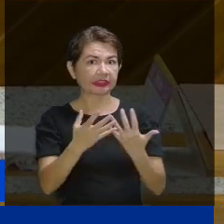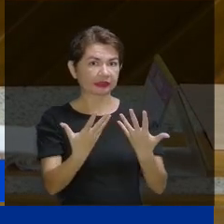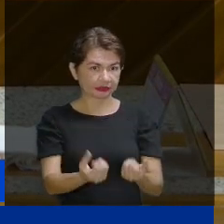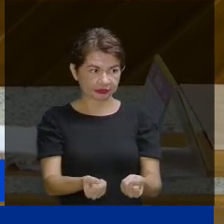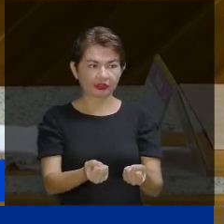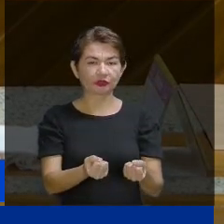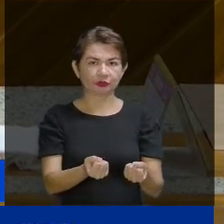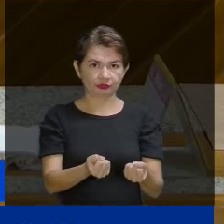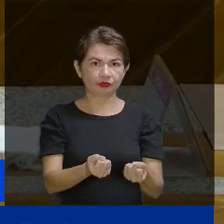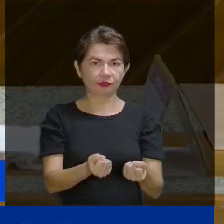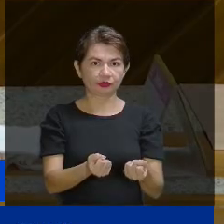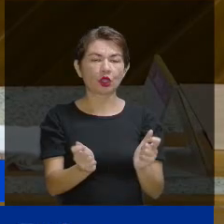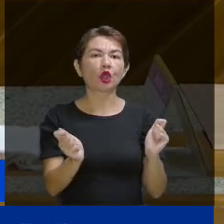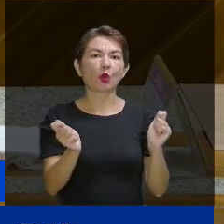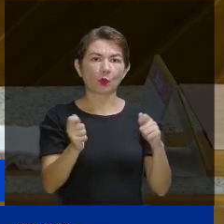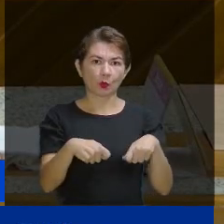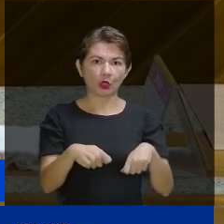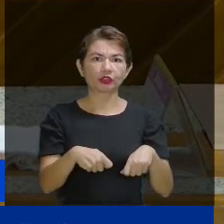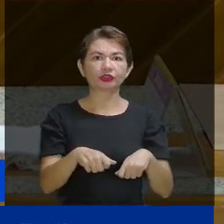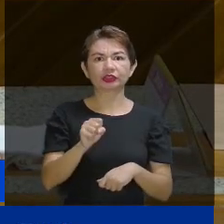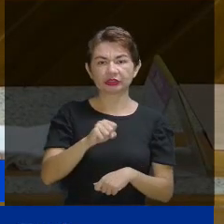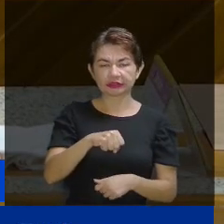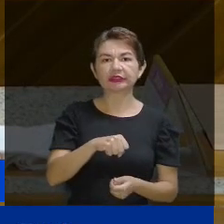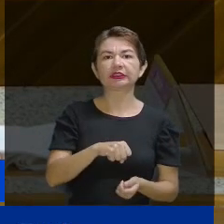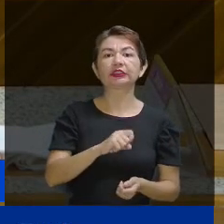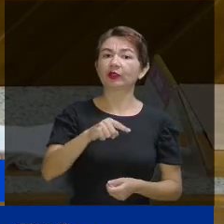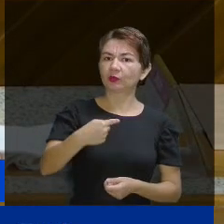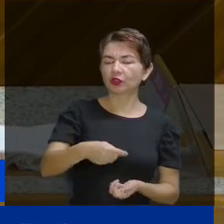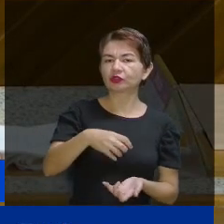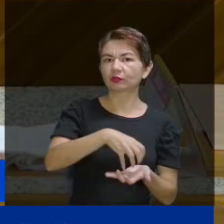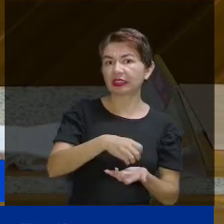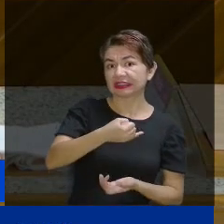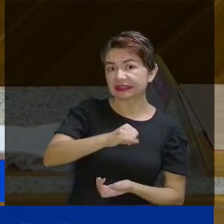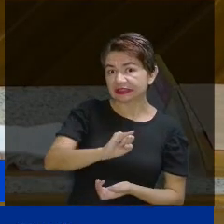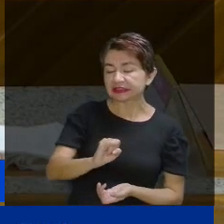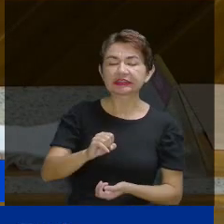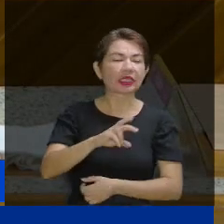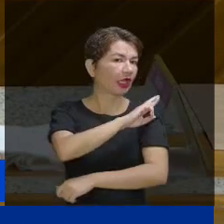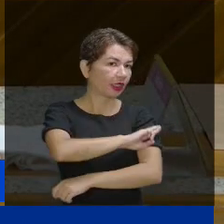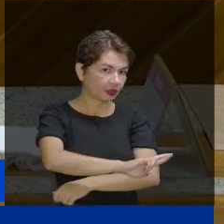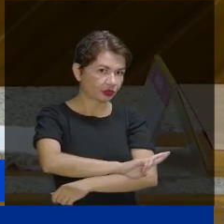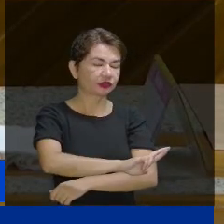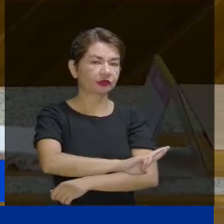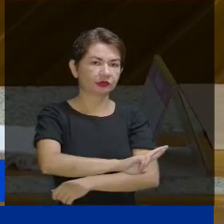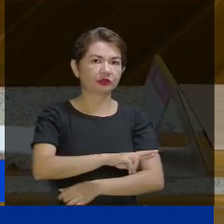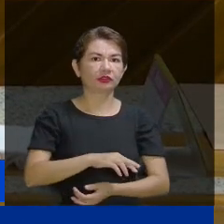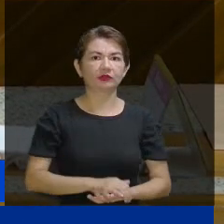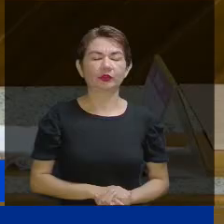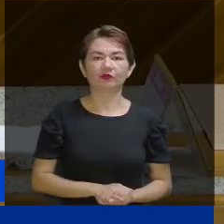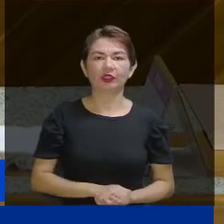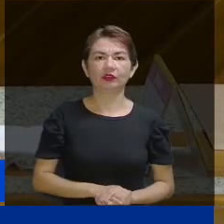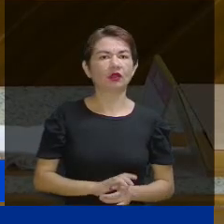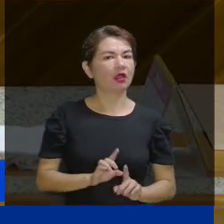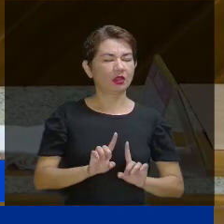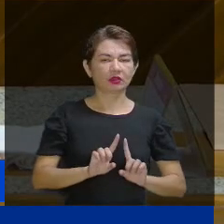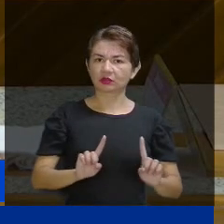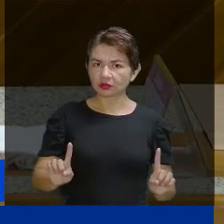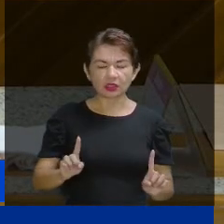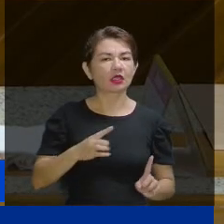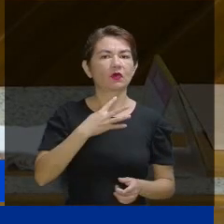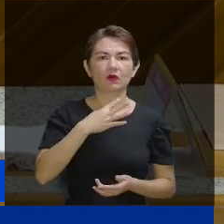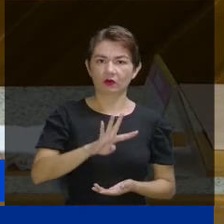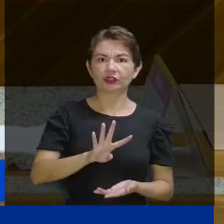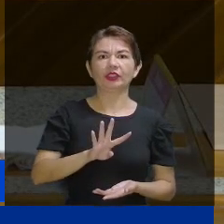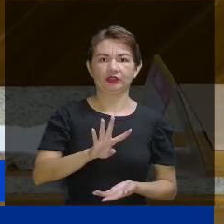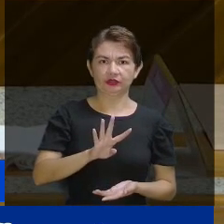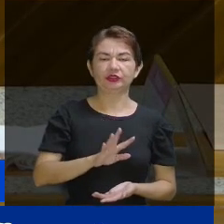acolhidos, nós teremos então julgamento do mérito. Se não acolhidos, nós então não conheceremos